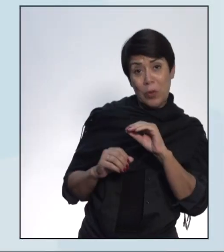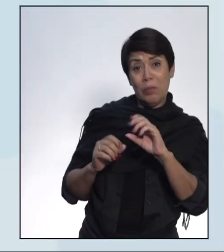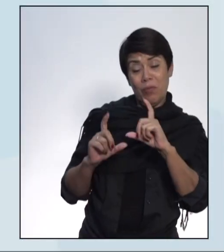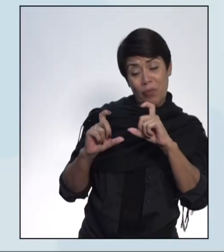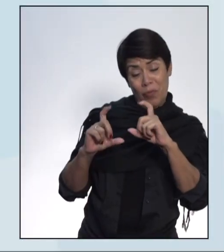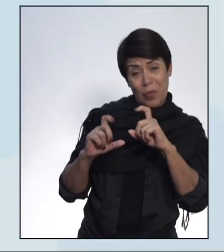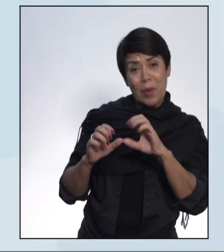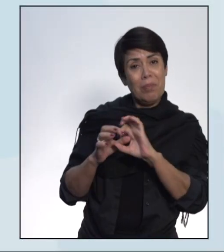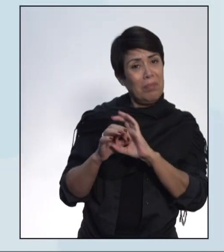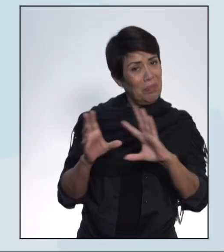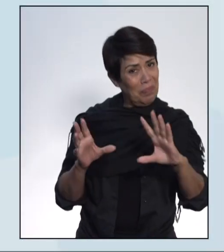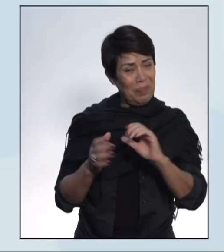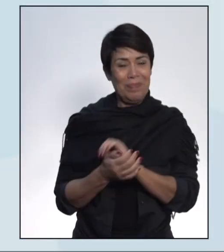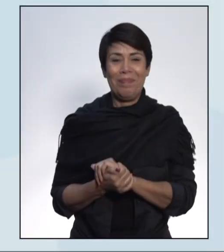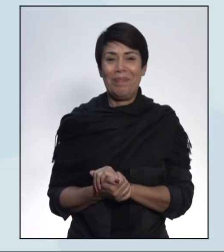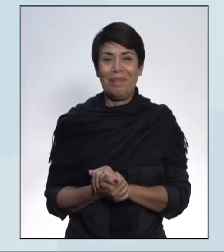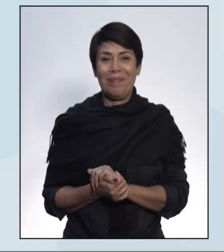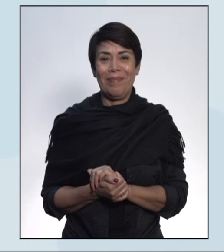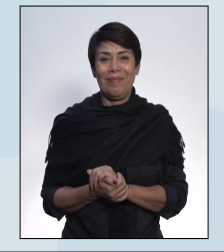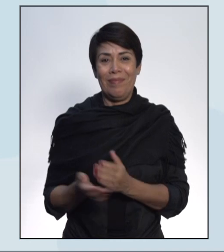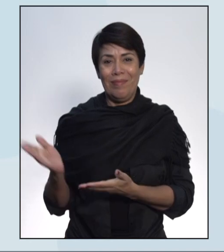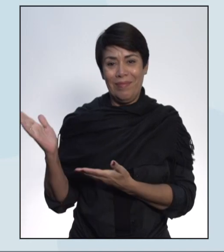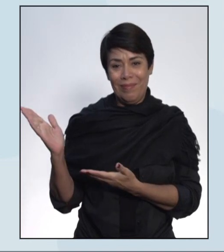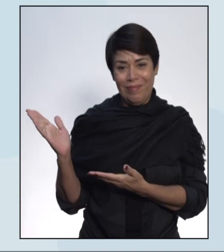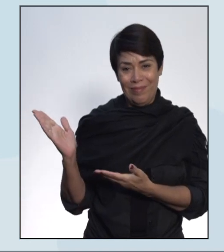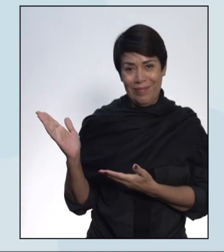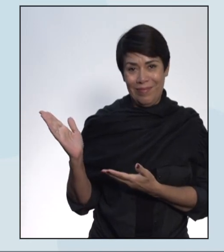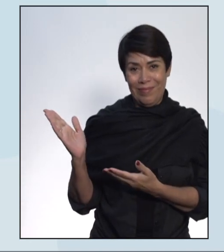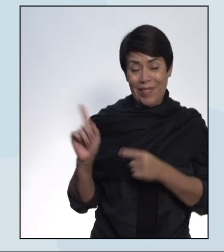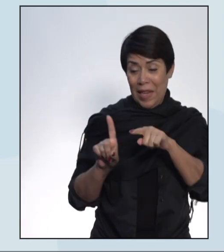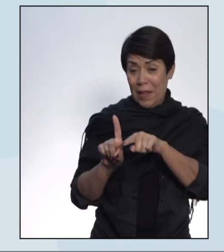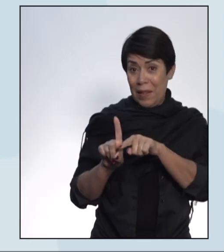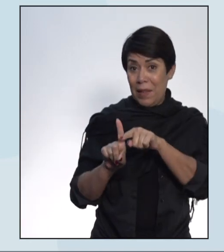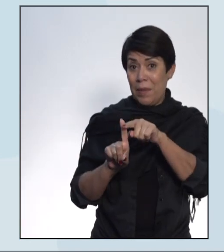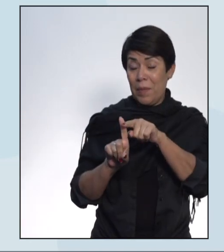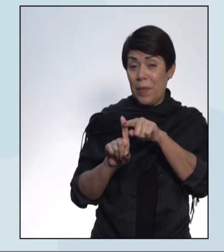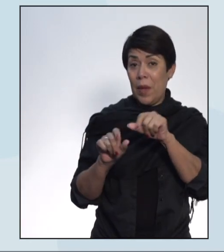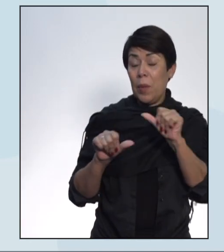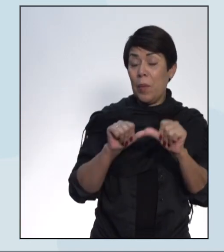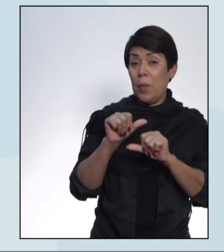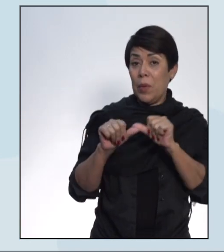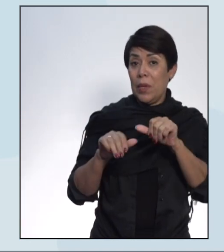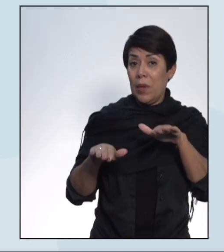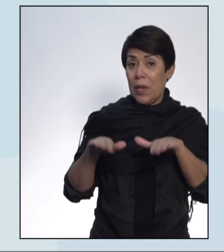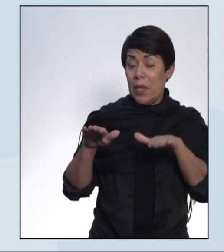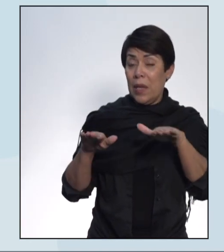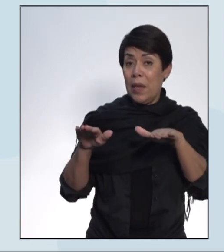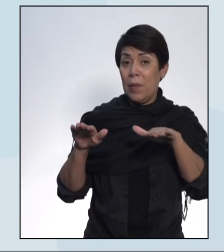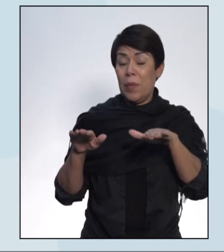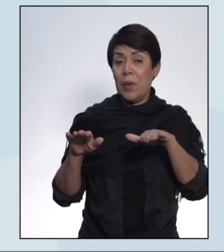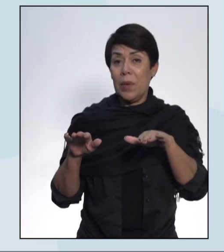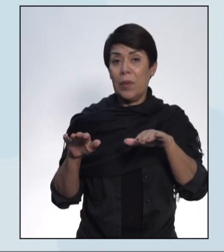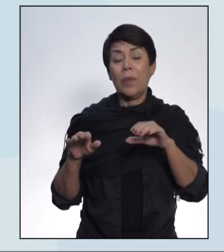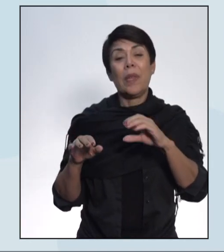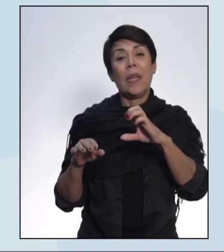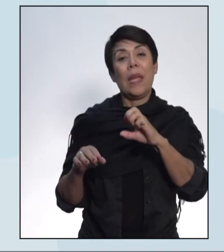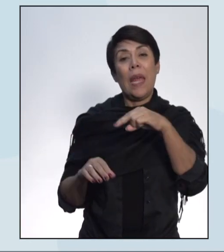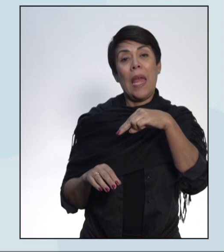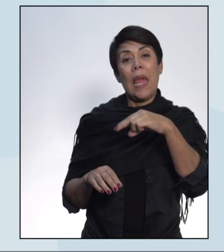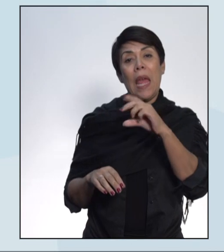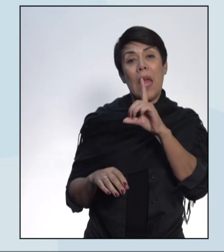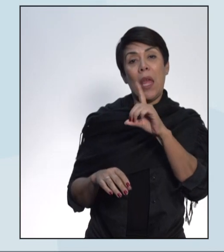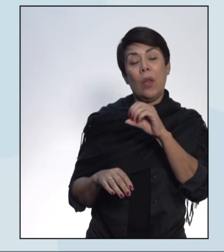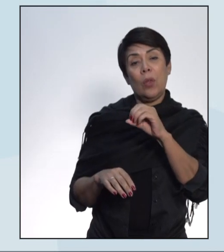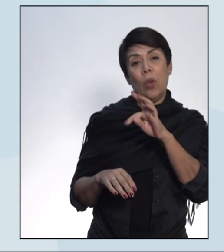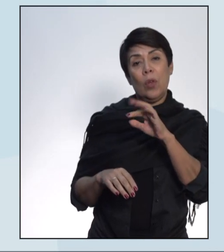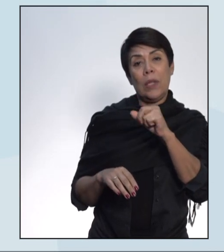do efeito da temperatura. Então, o aumento da temperatura desloca o equilíbrio para o lado da reação endotérmica e a